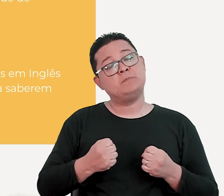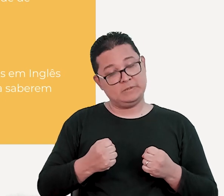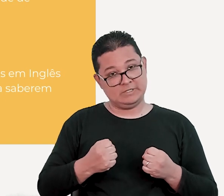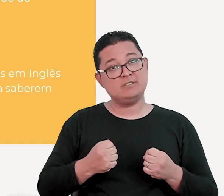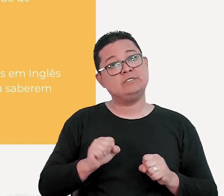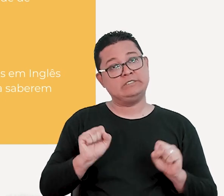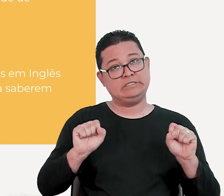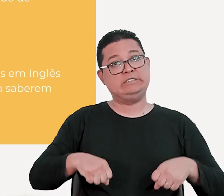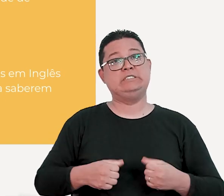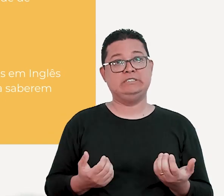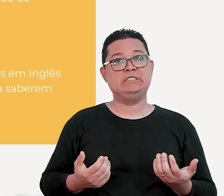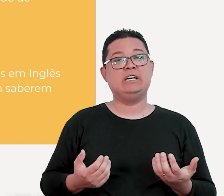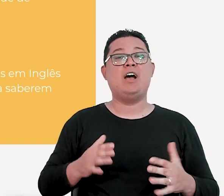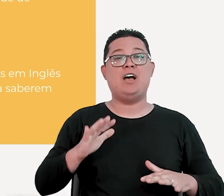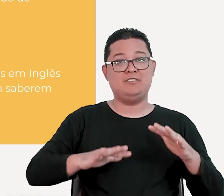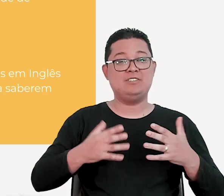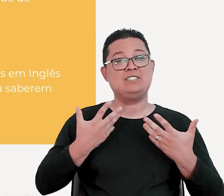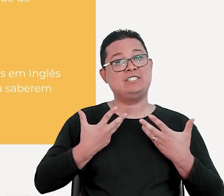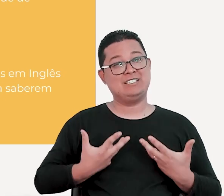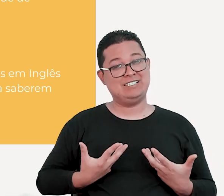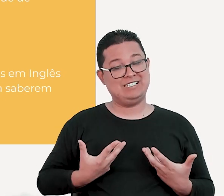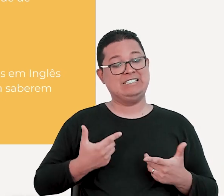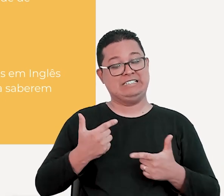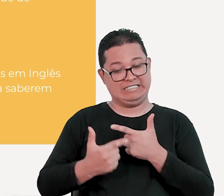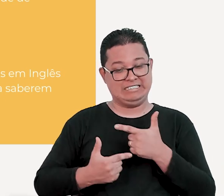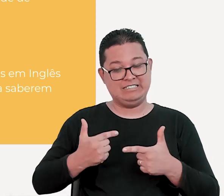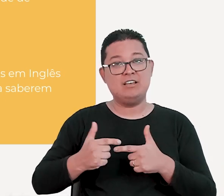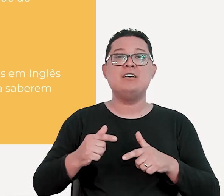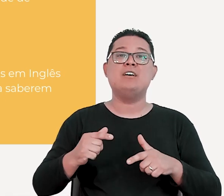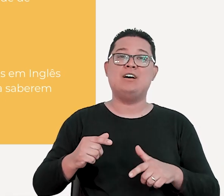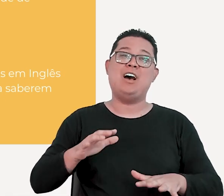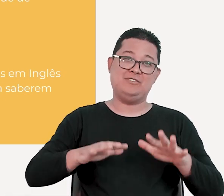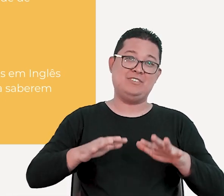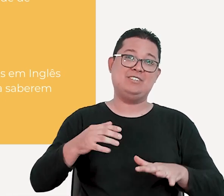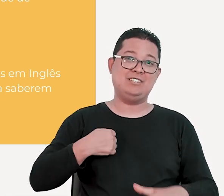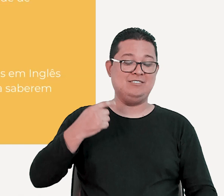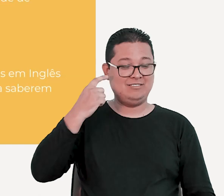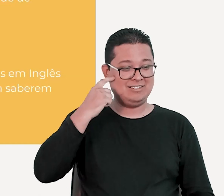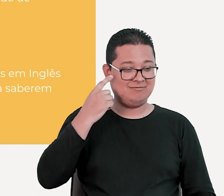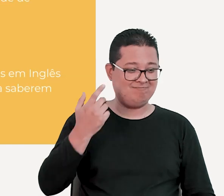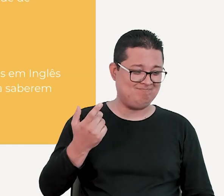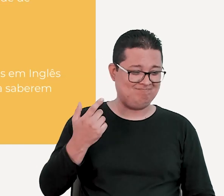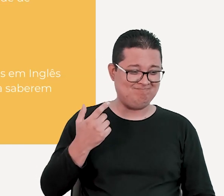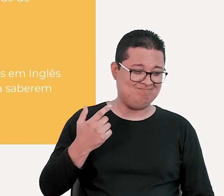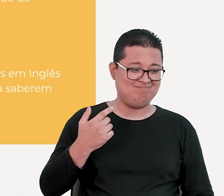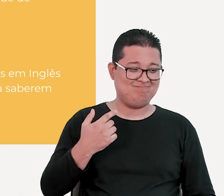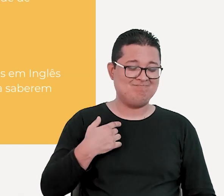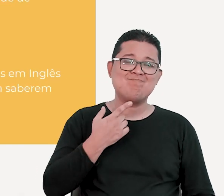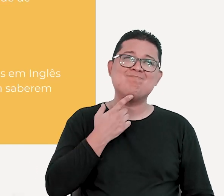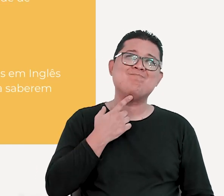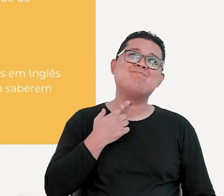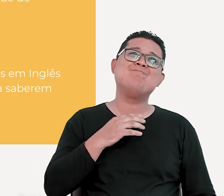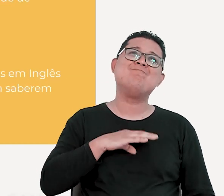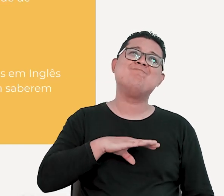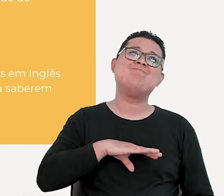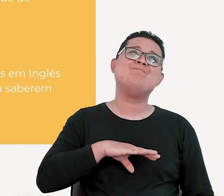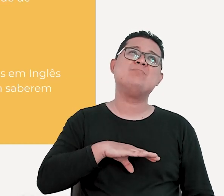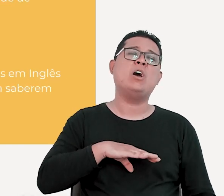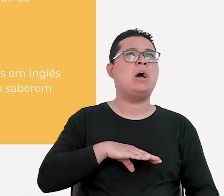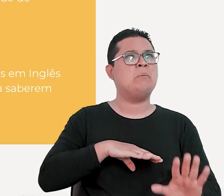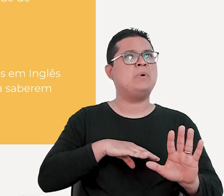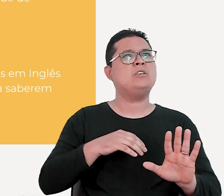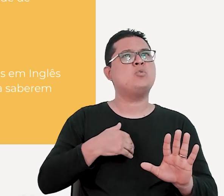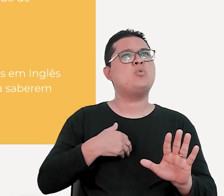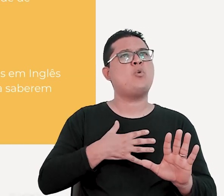cansa, dá trabalho, tem hora que eu pego e falo assim, caramba, o que eu estou fazendo? Por que eu não trabalho em português? Mas é que eu gosto de um